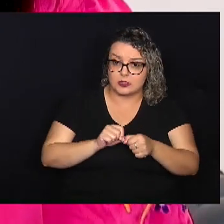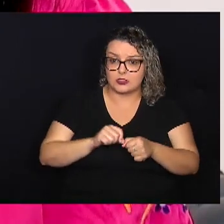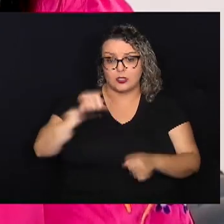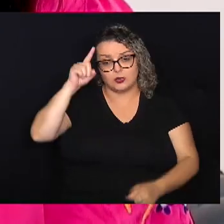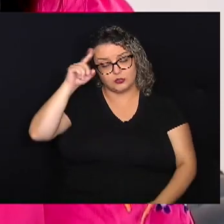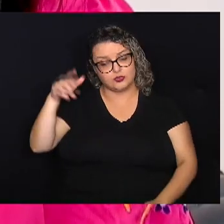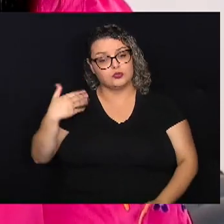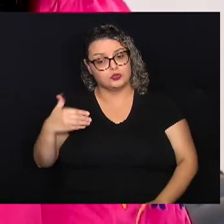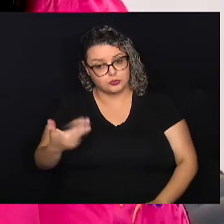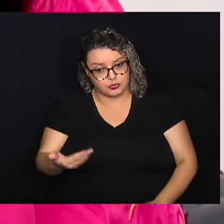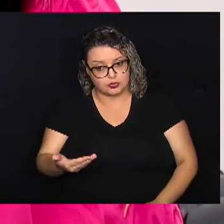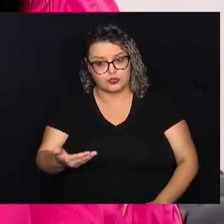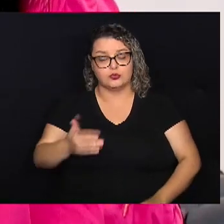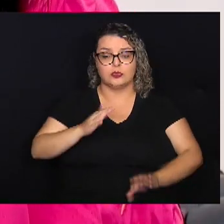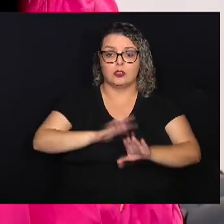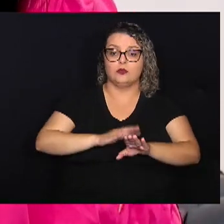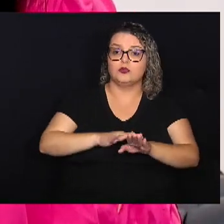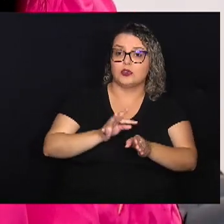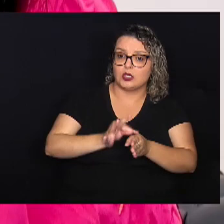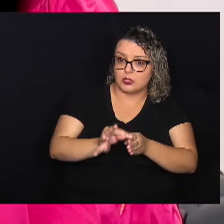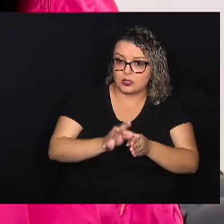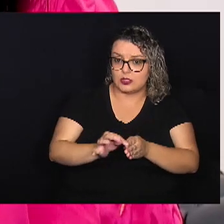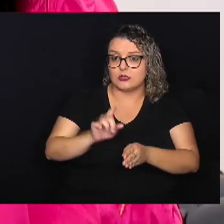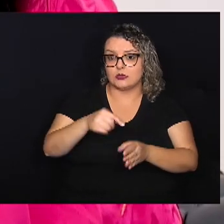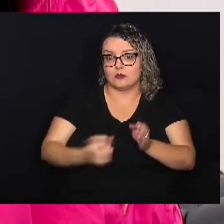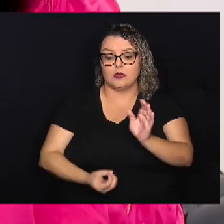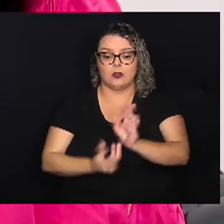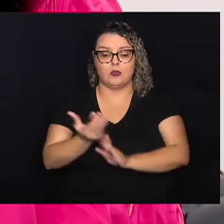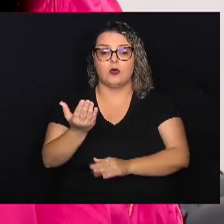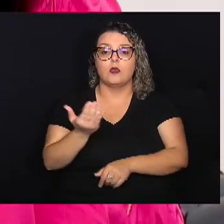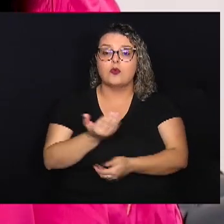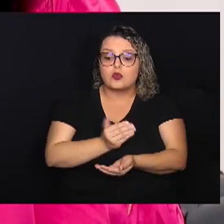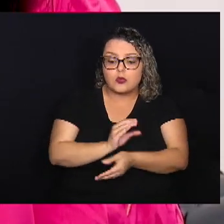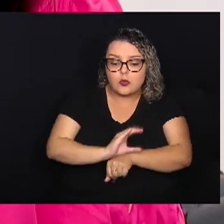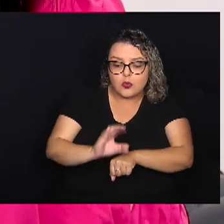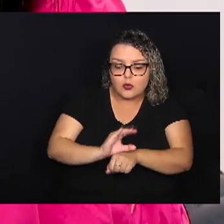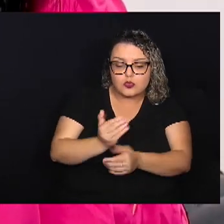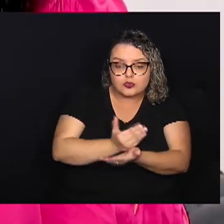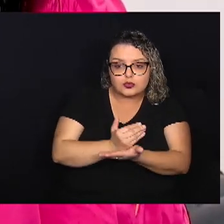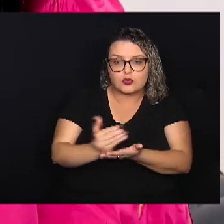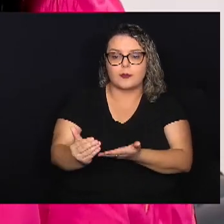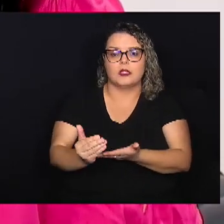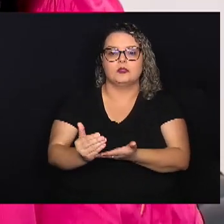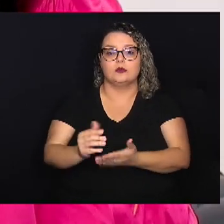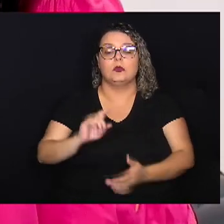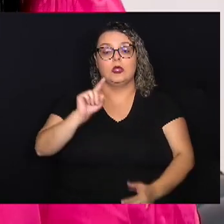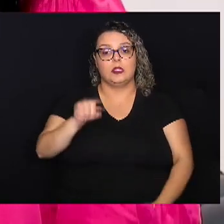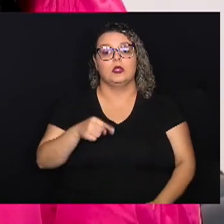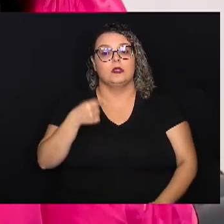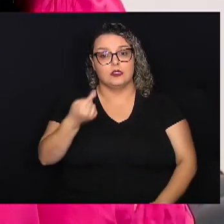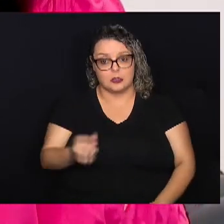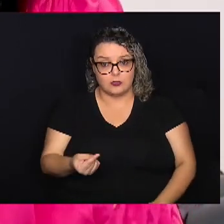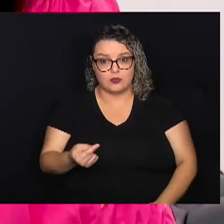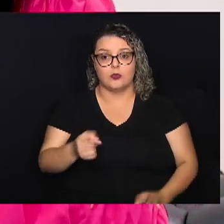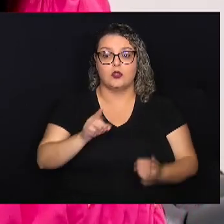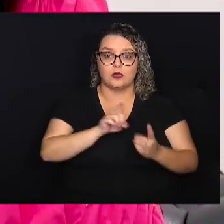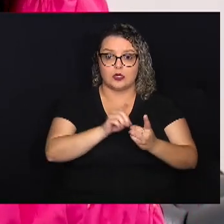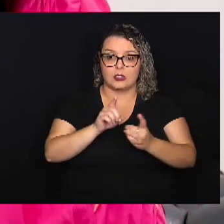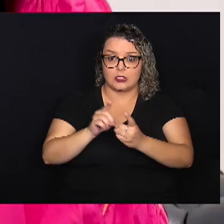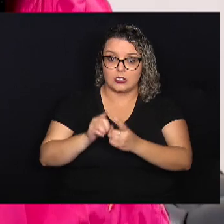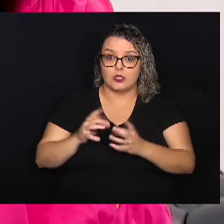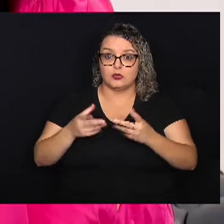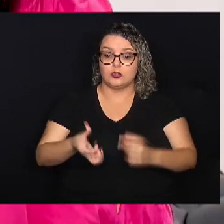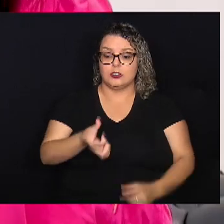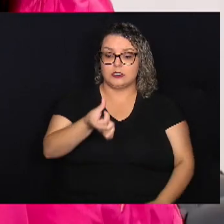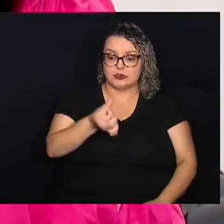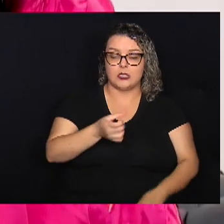dia da função do conselheiro. Então, é dada uma formação inicial, para só então aqueles que atenderem todas essas 6